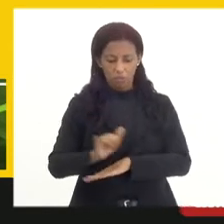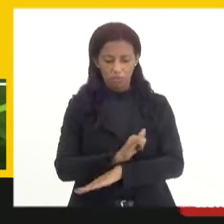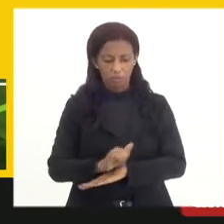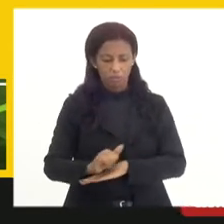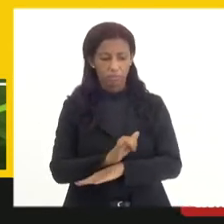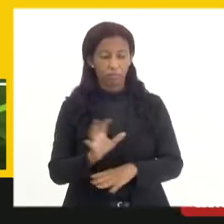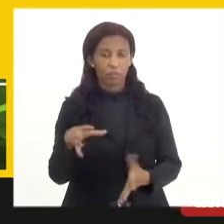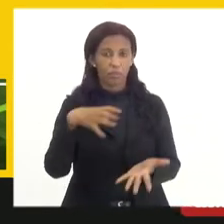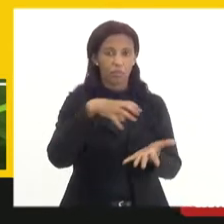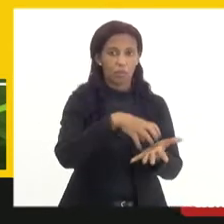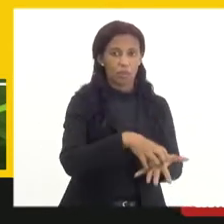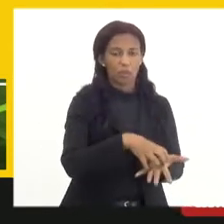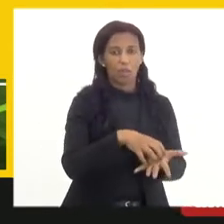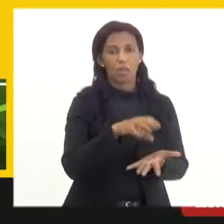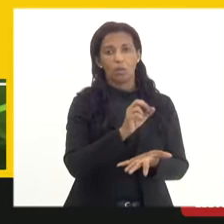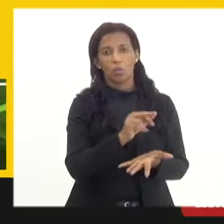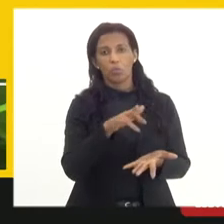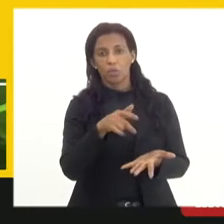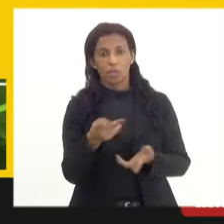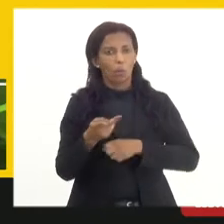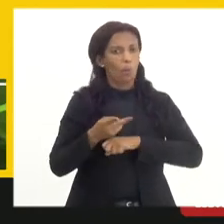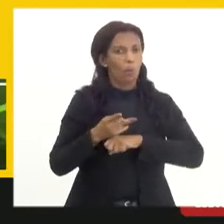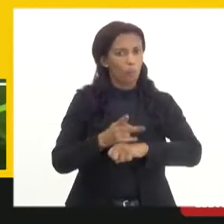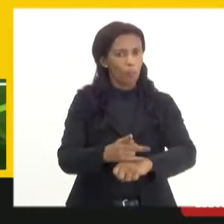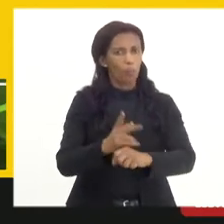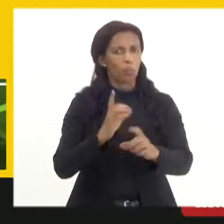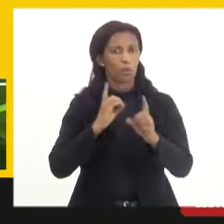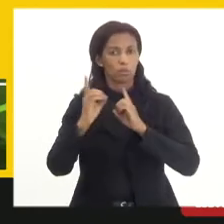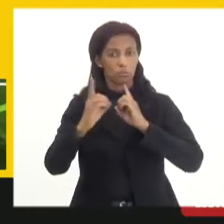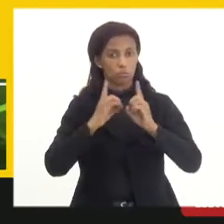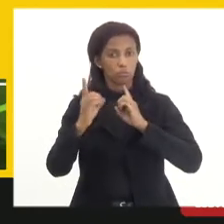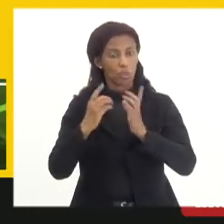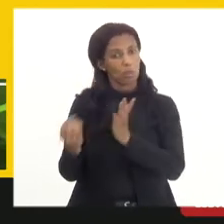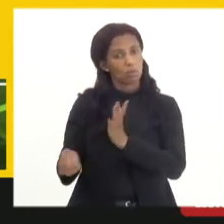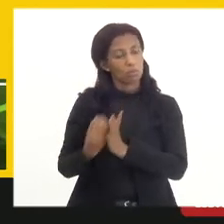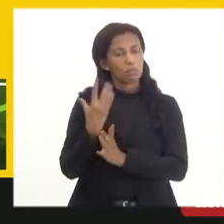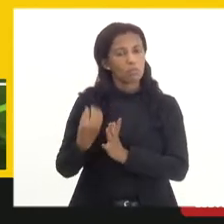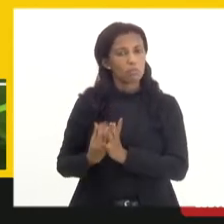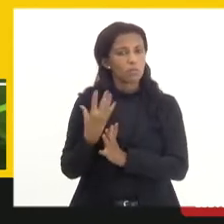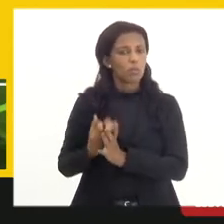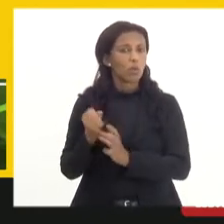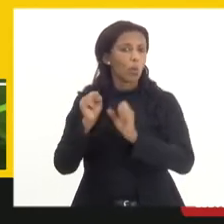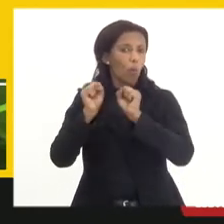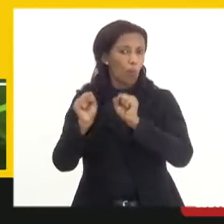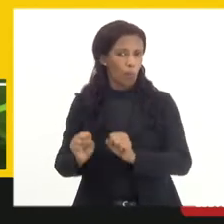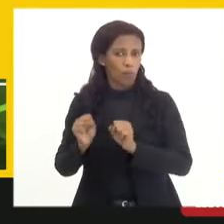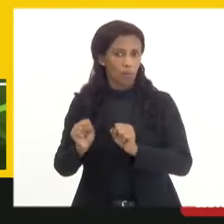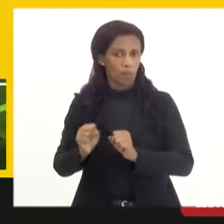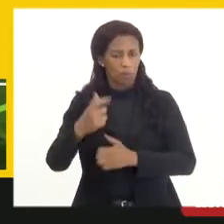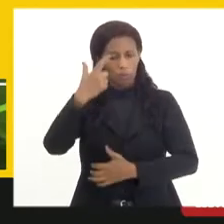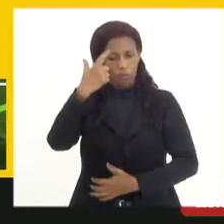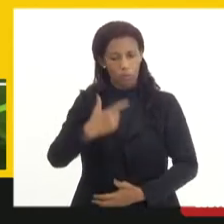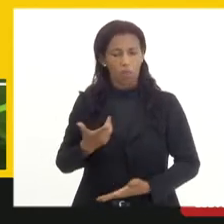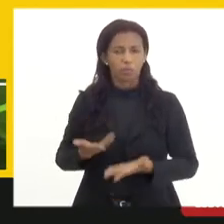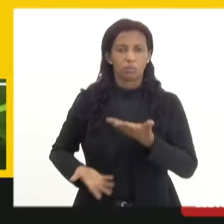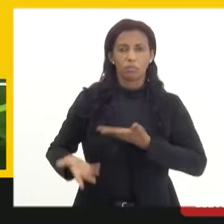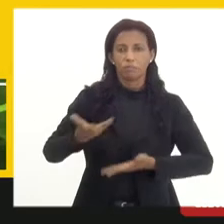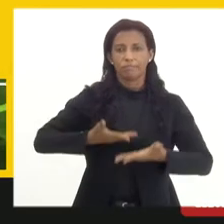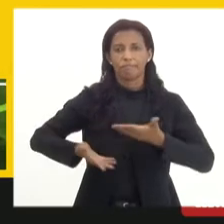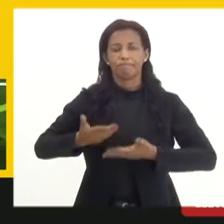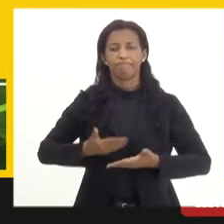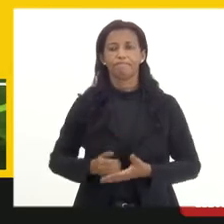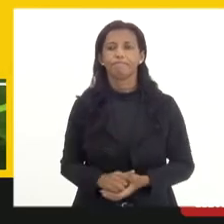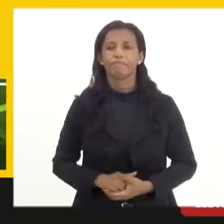nosso setor. A Shell busca manter esse diálogo produtivo com o poder público, uma postura de colaboração e